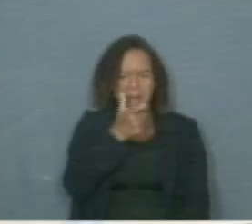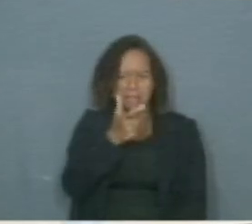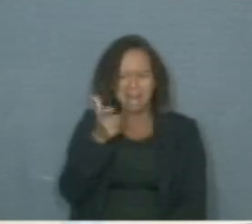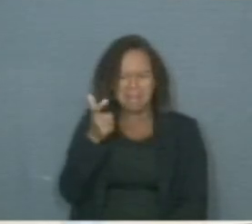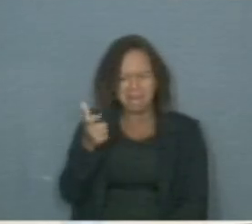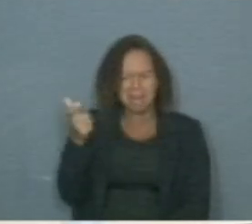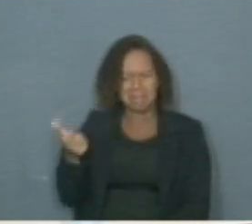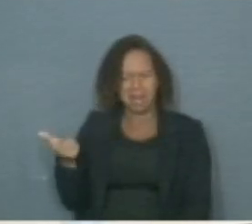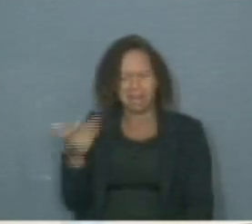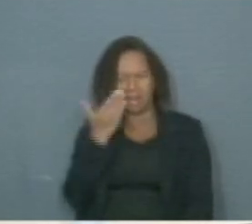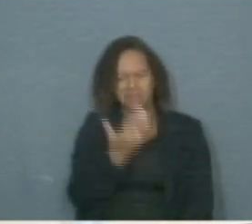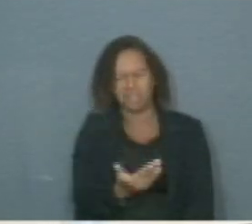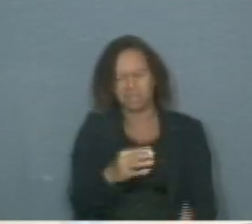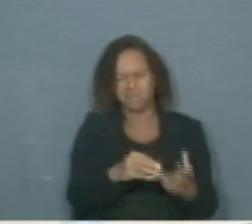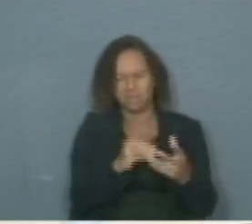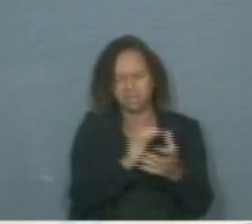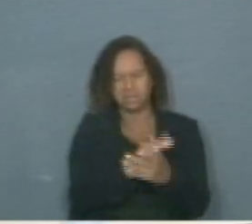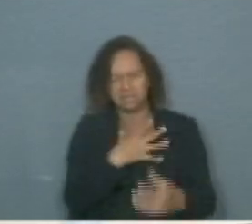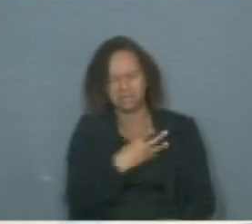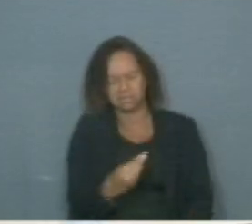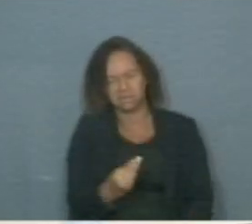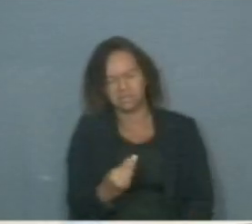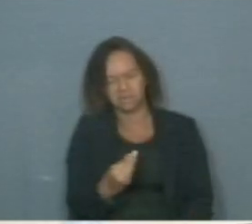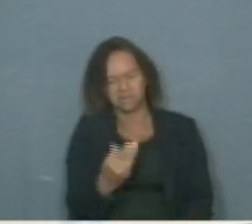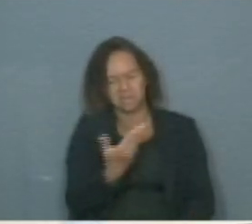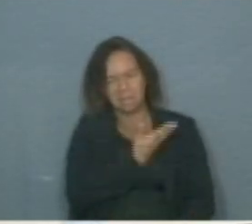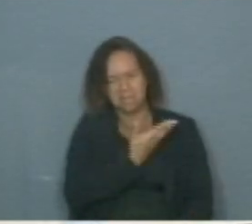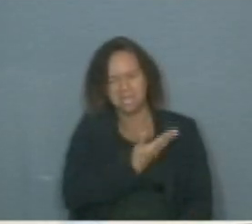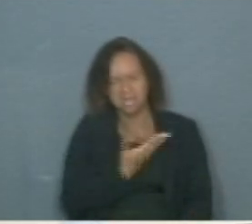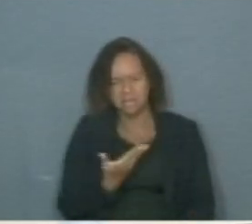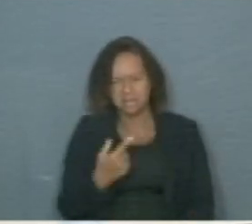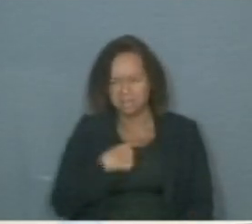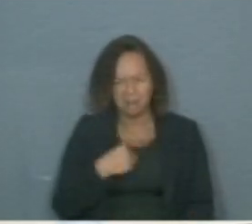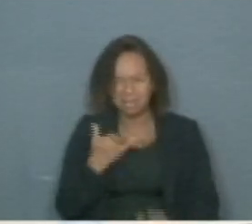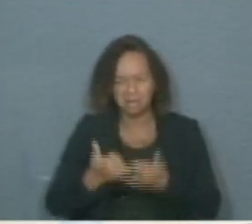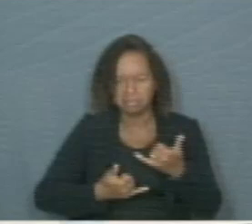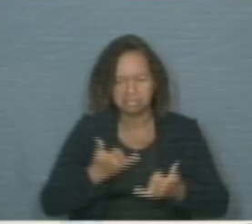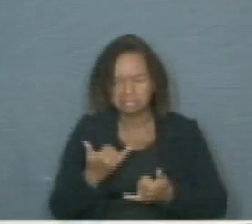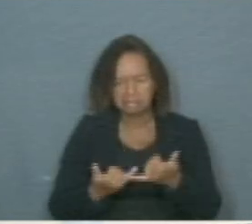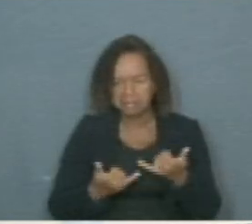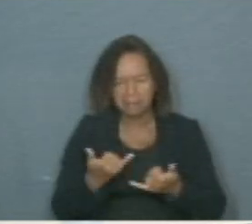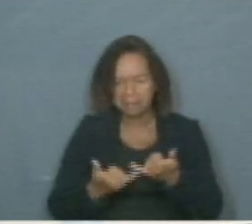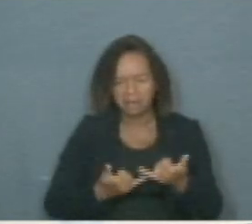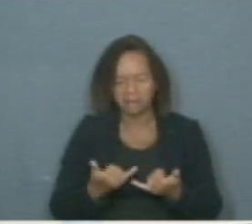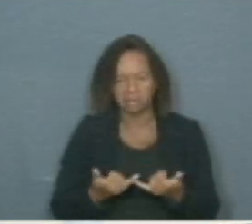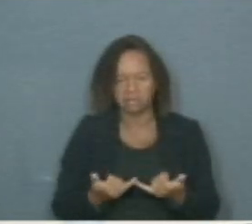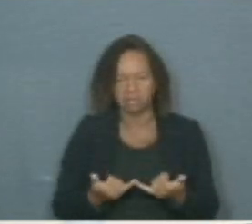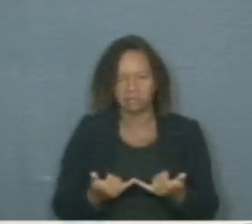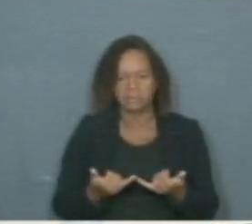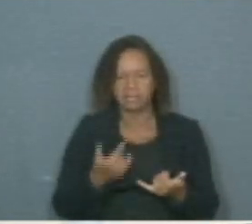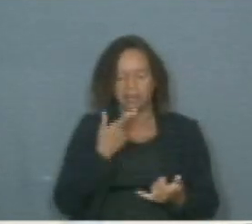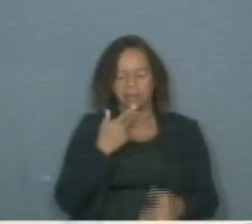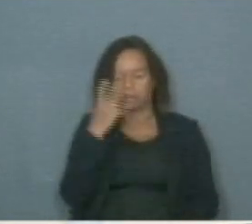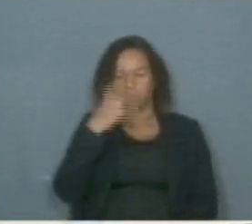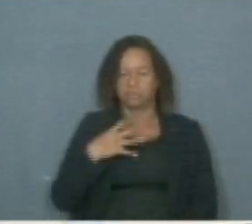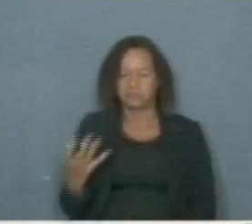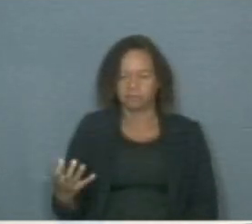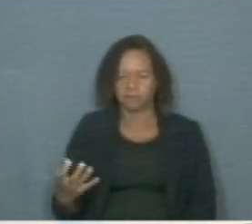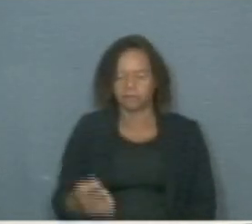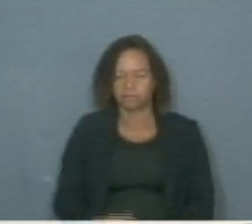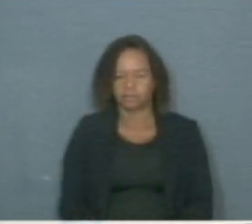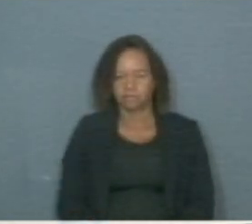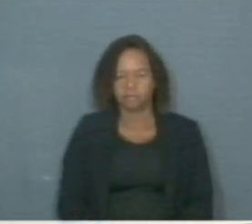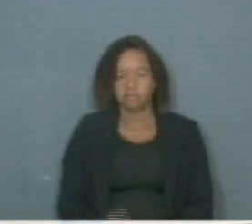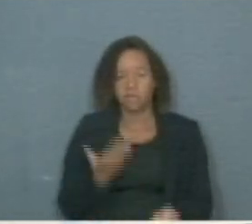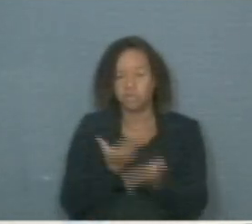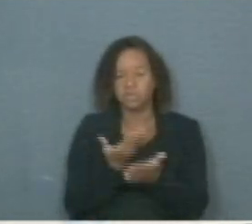sangue frio na frente dos filhos, dos amigos e da esposa. Isso, para mim, não é objeto de equívoco nem de brincadeira.